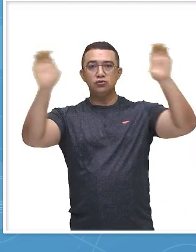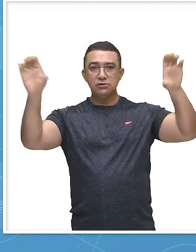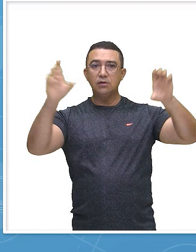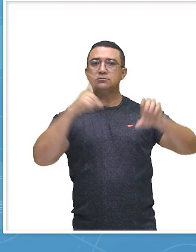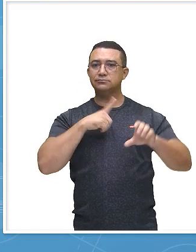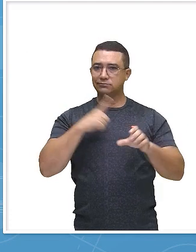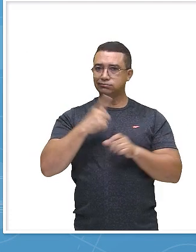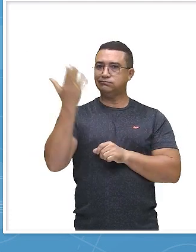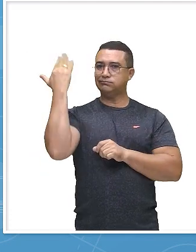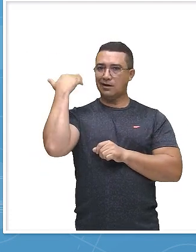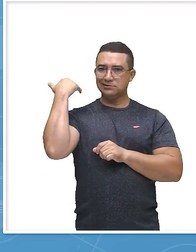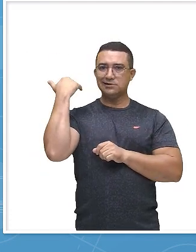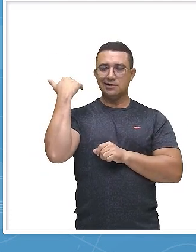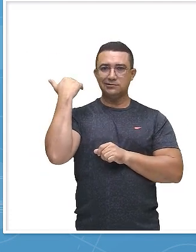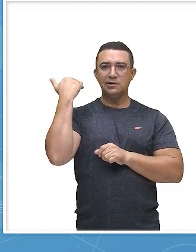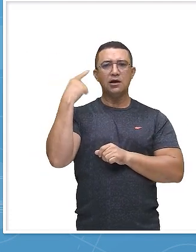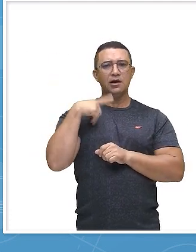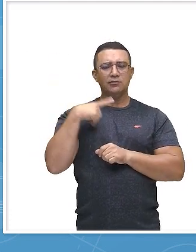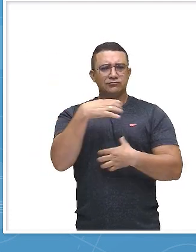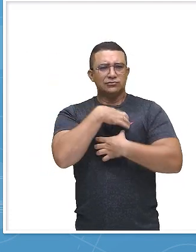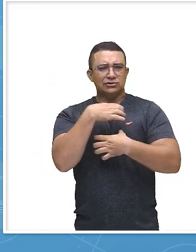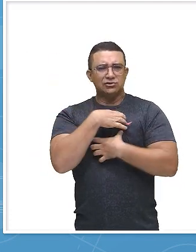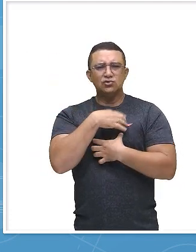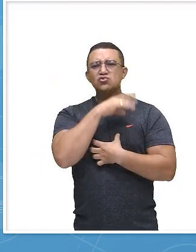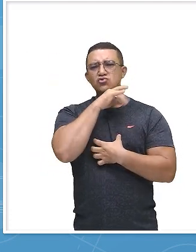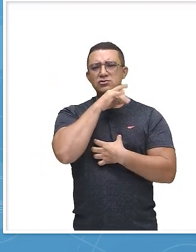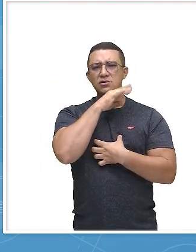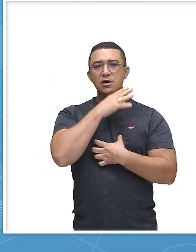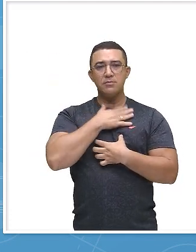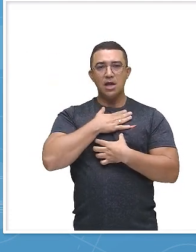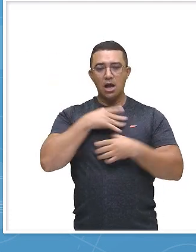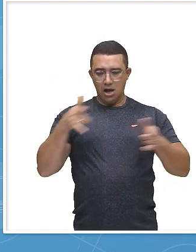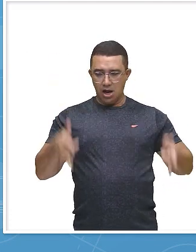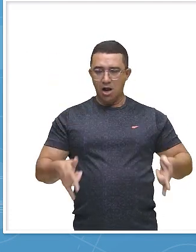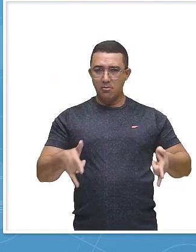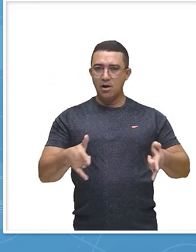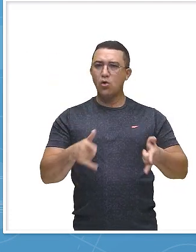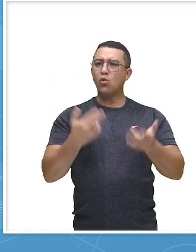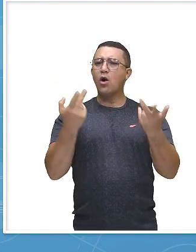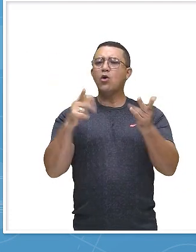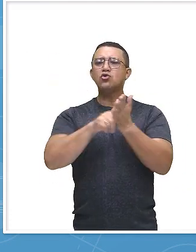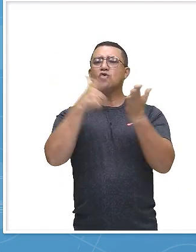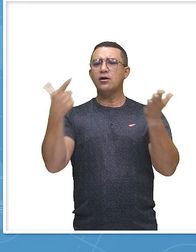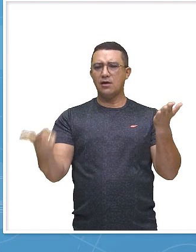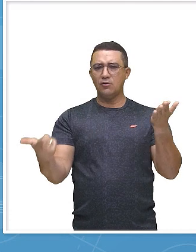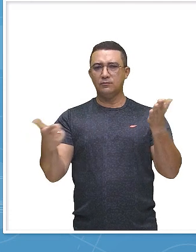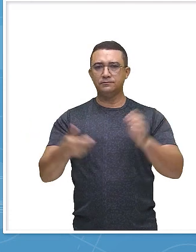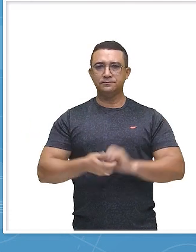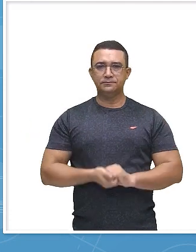a minha cama é uma folha de jornal. Vamos adiante, temos mais.